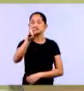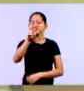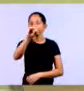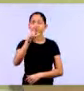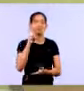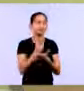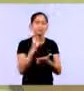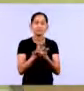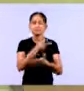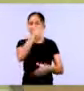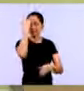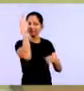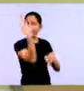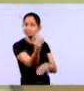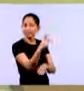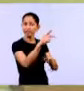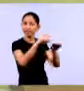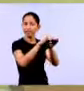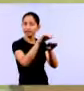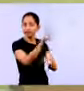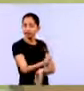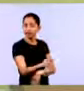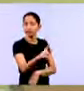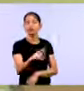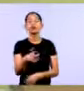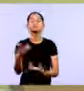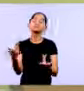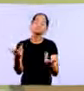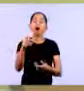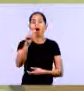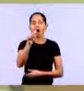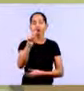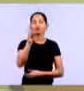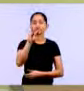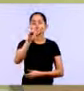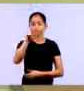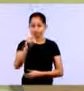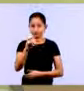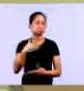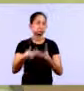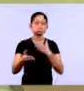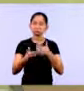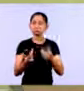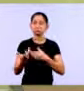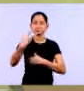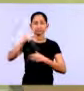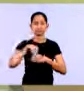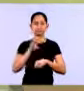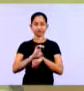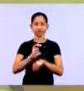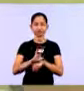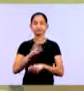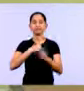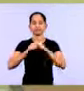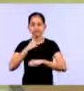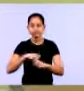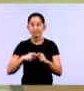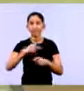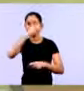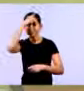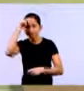sujeito ativo, sempre o ente estatal, seja União, Estados, DF ou município. Dessa forma,